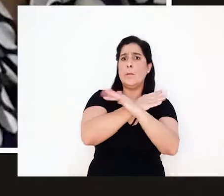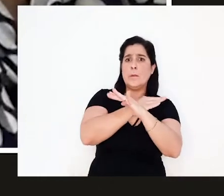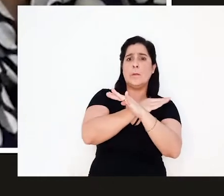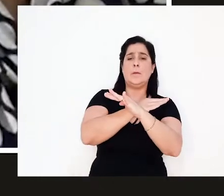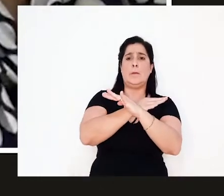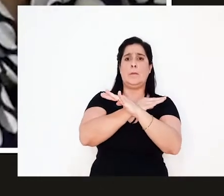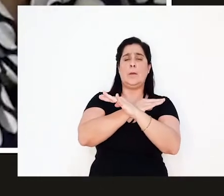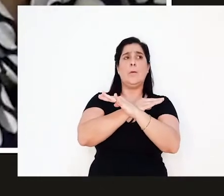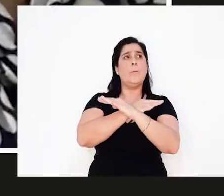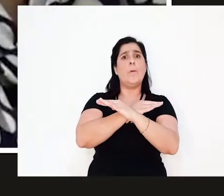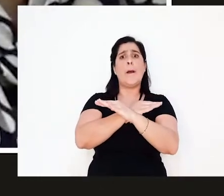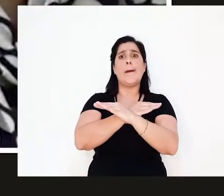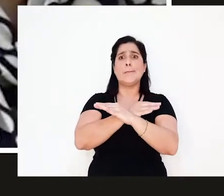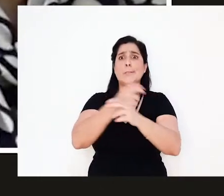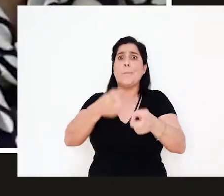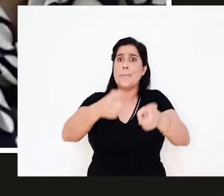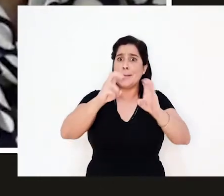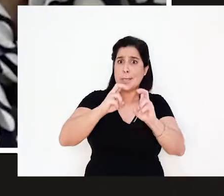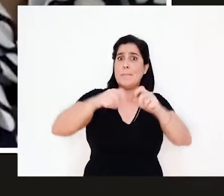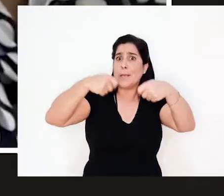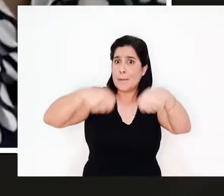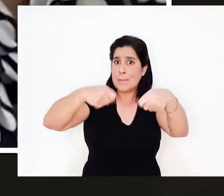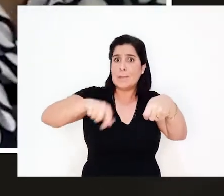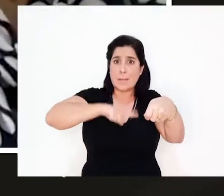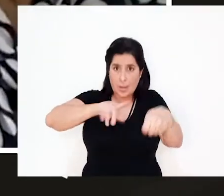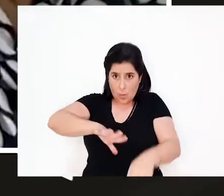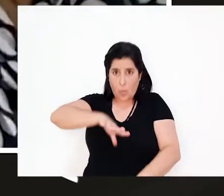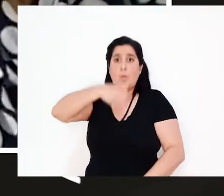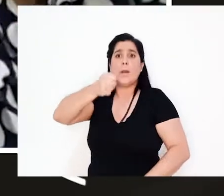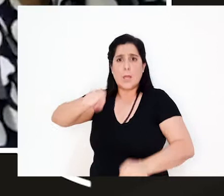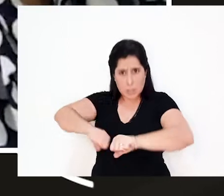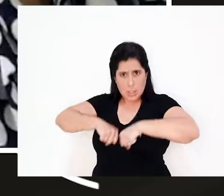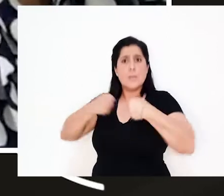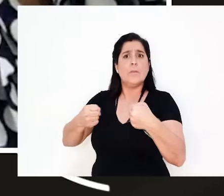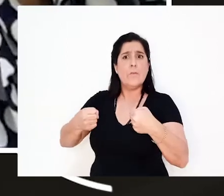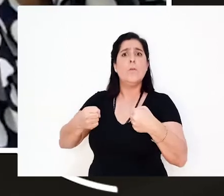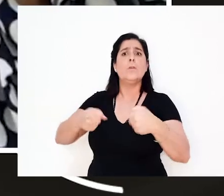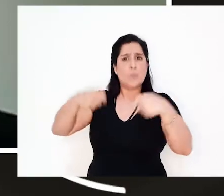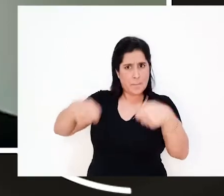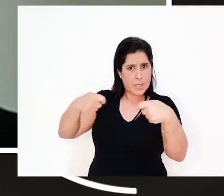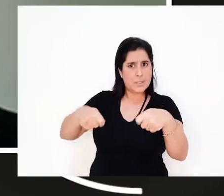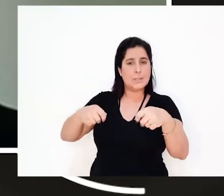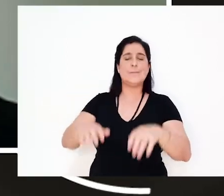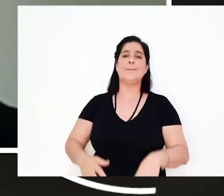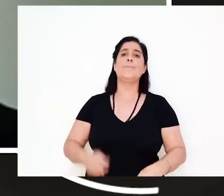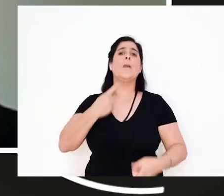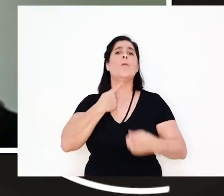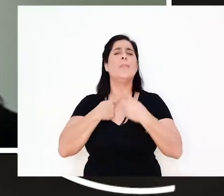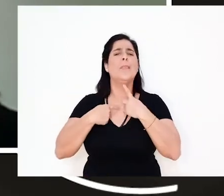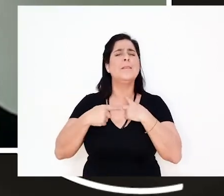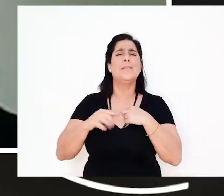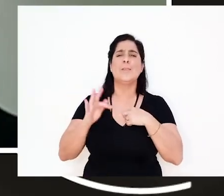de que ter coragem e determinação faz com que a gente chegue onde a gente quer. Eu desejo que